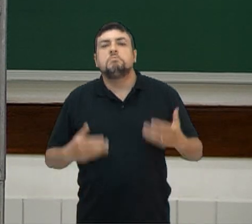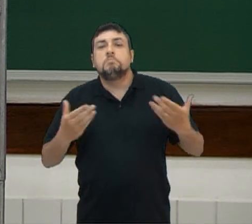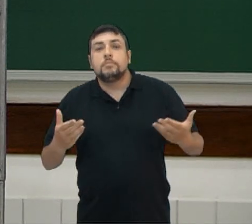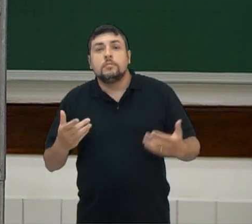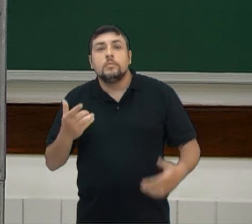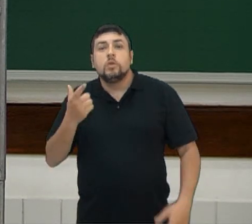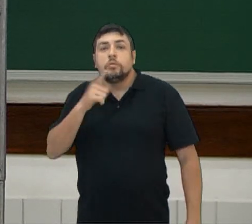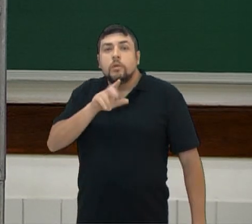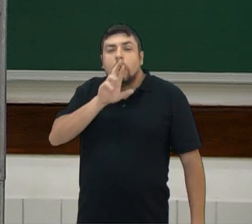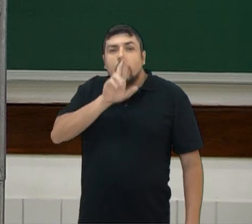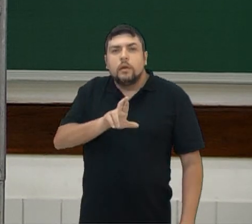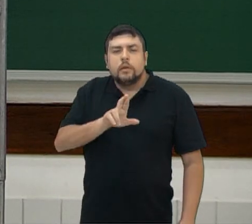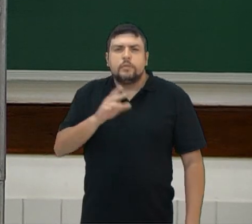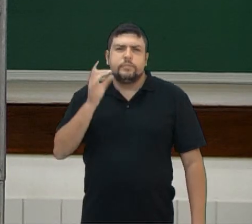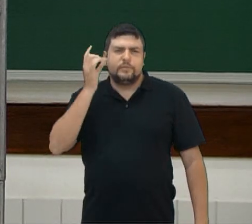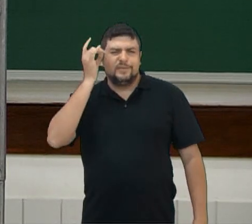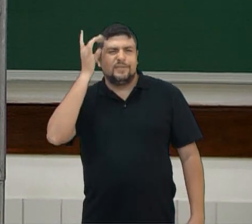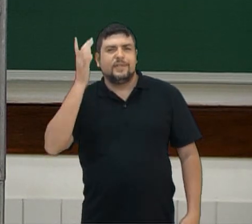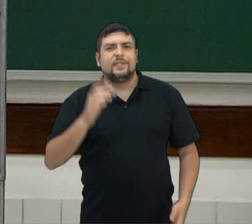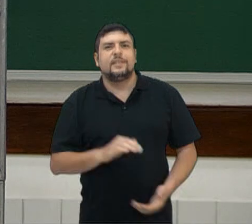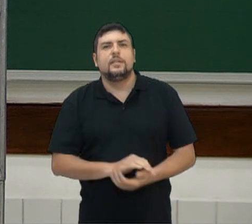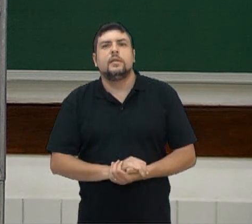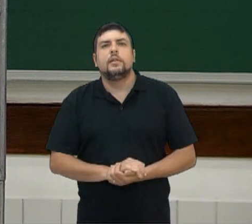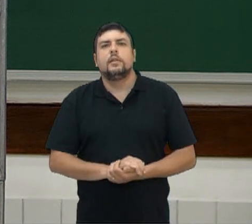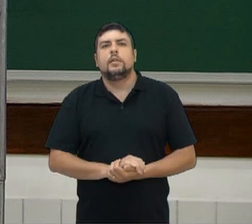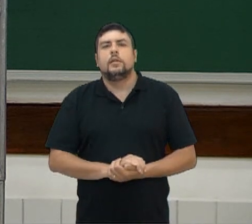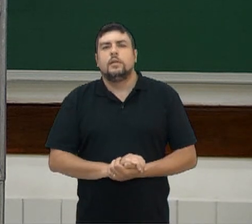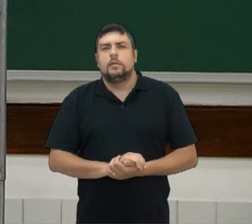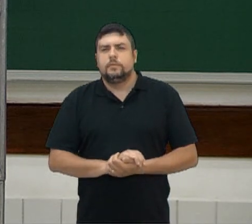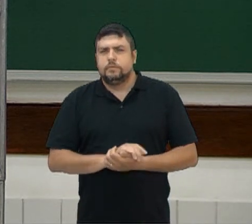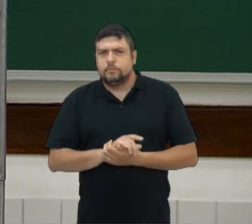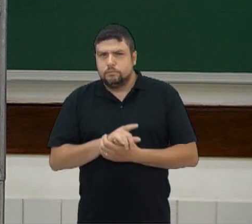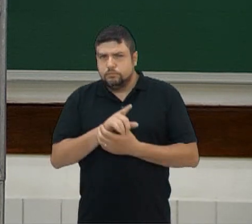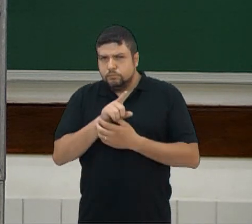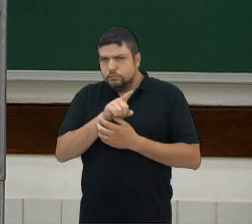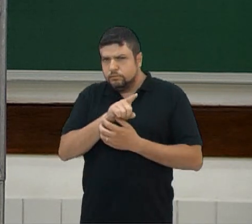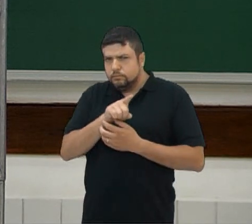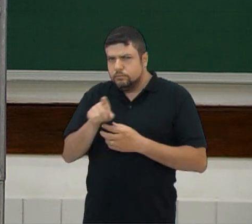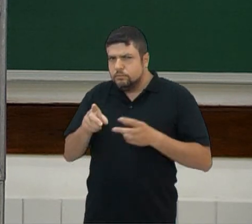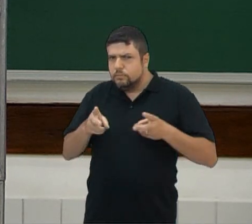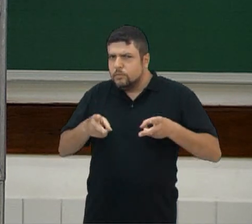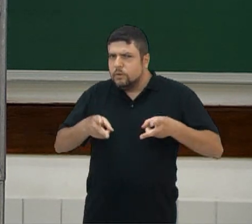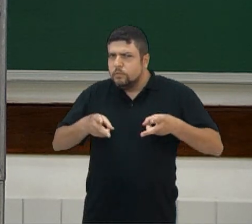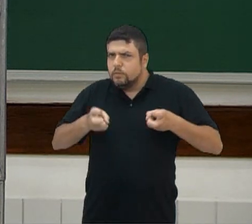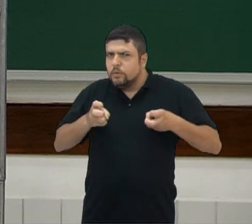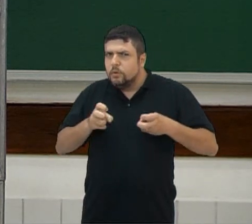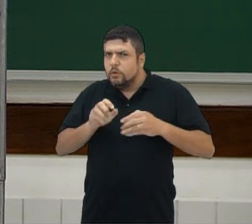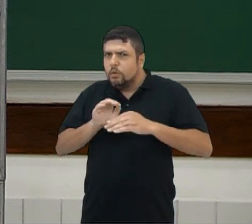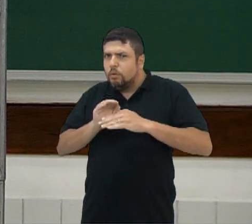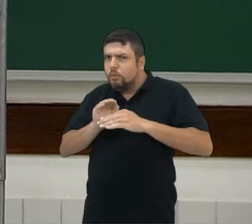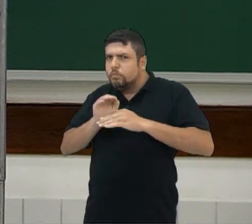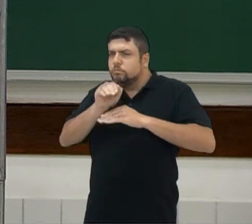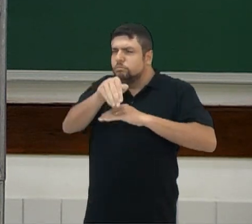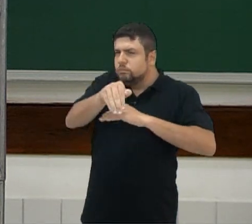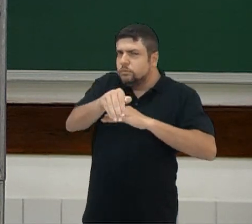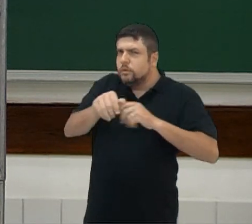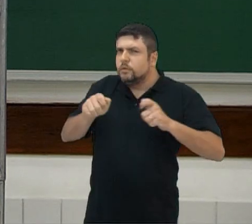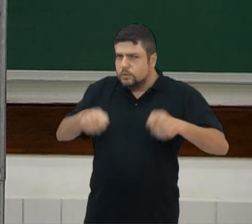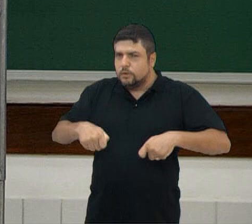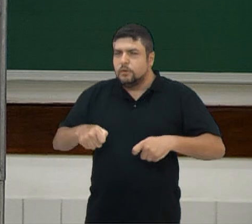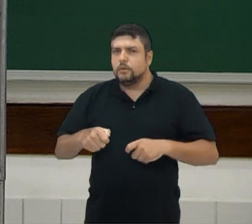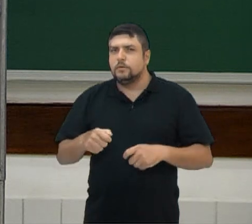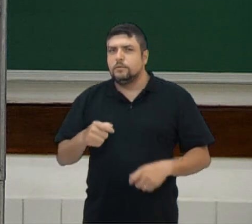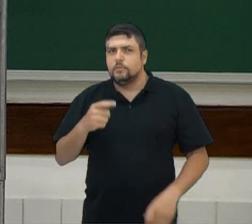aí, conseguiram resolver? Foi fácil. Alguém fez um atalho nesse exercício? Vamos ver?